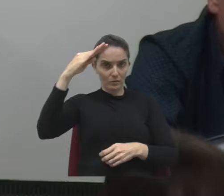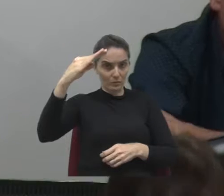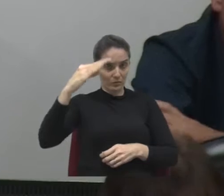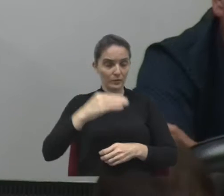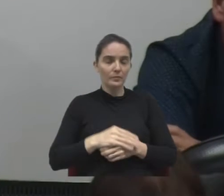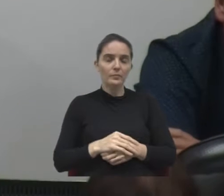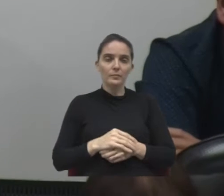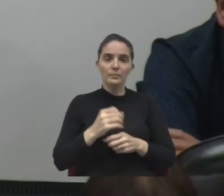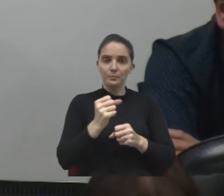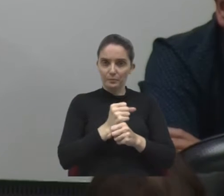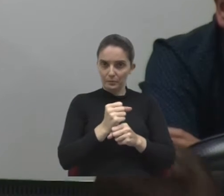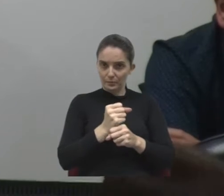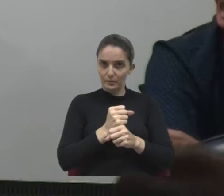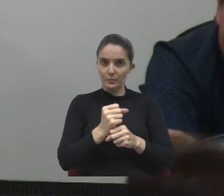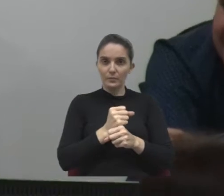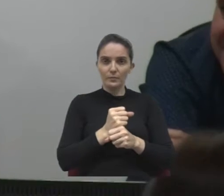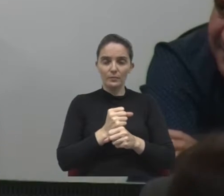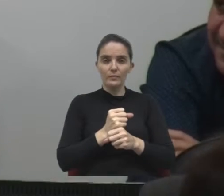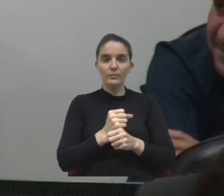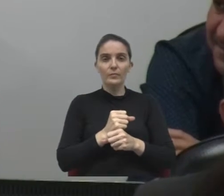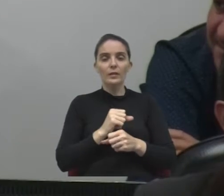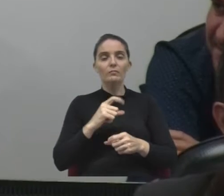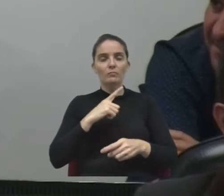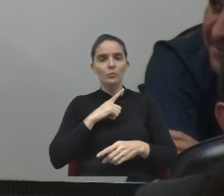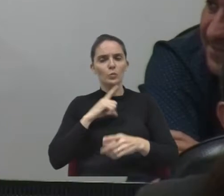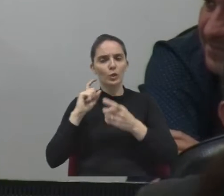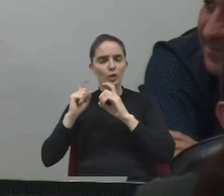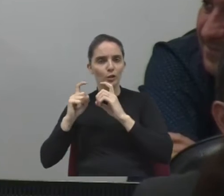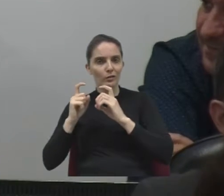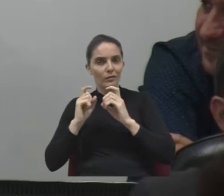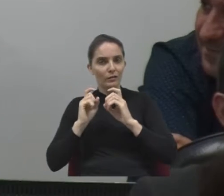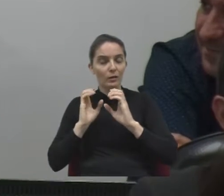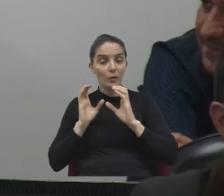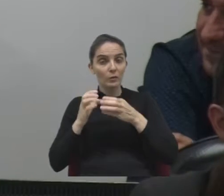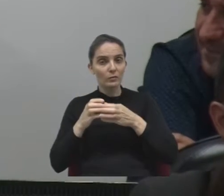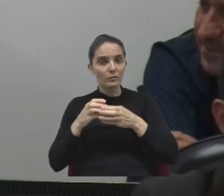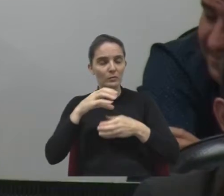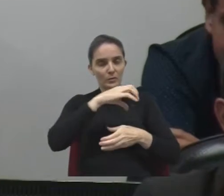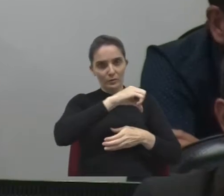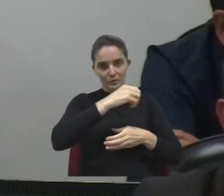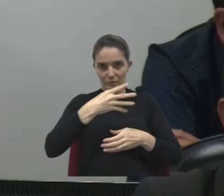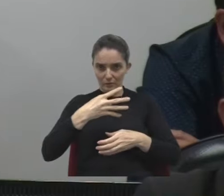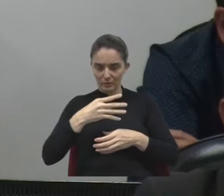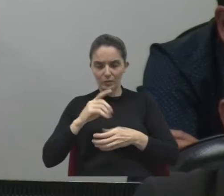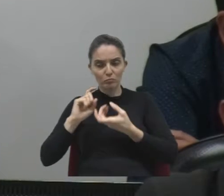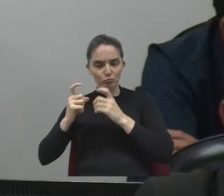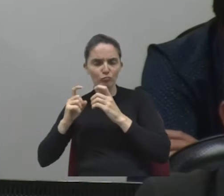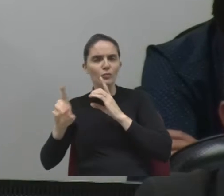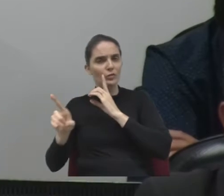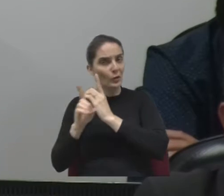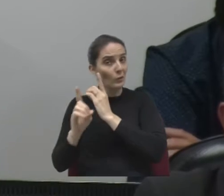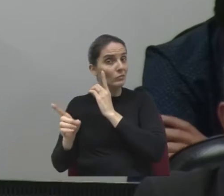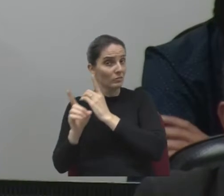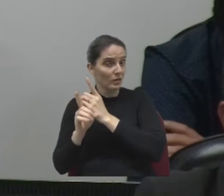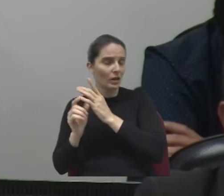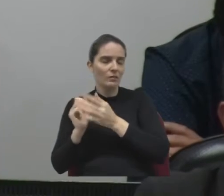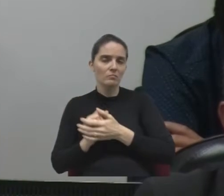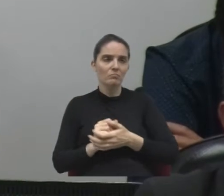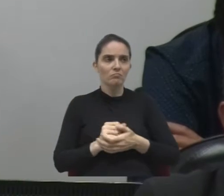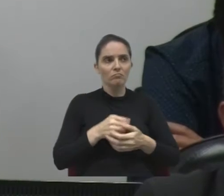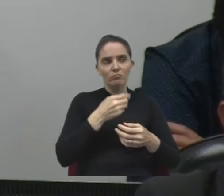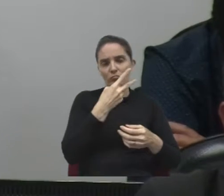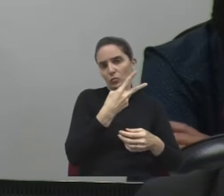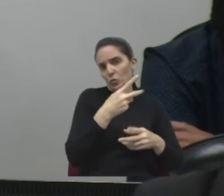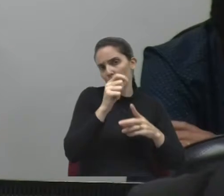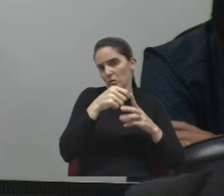nós passamos a nos reunir, a nossa turma de 94. E a cada 2 meses, a cada 3 meses, a